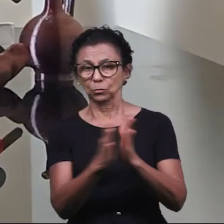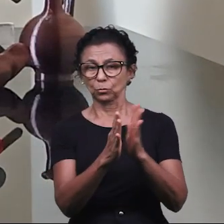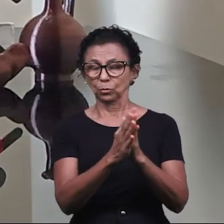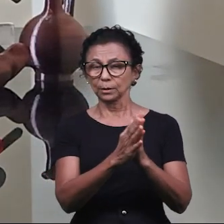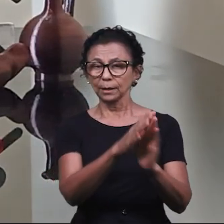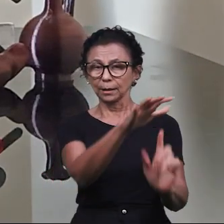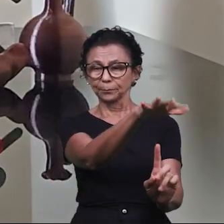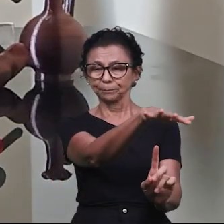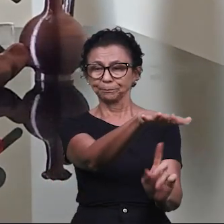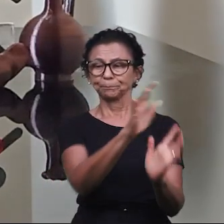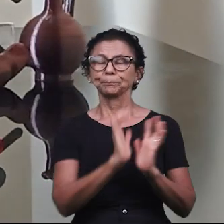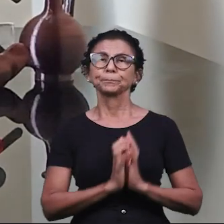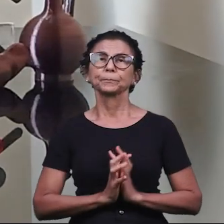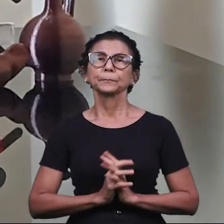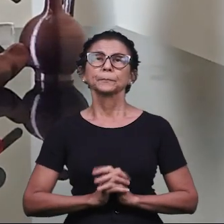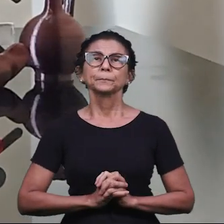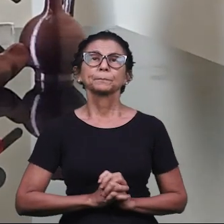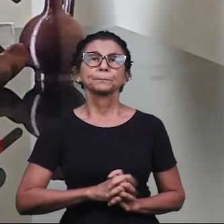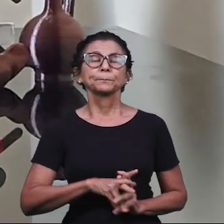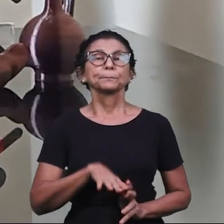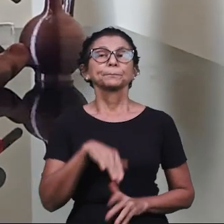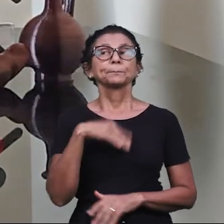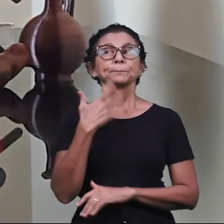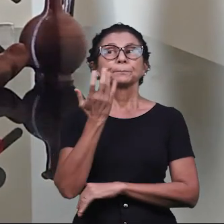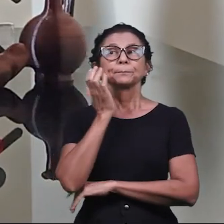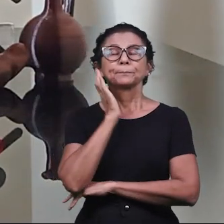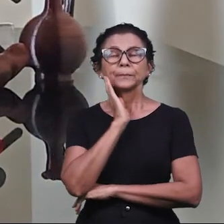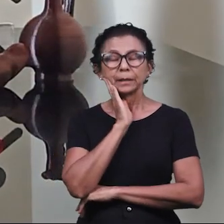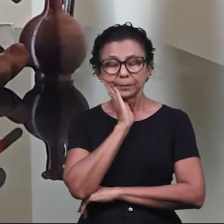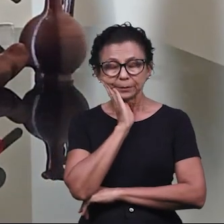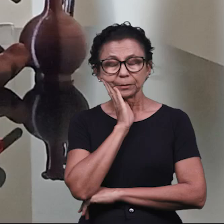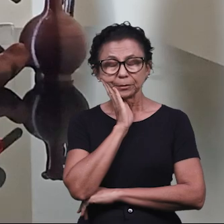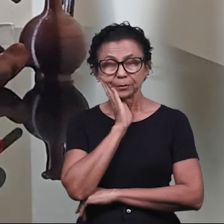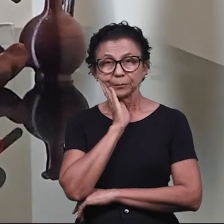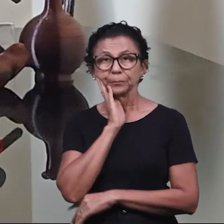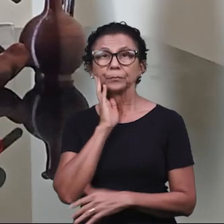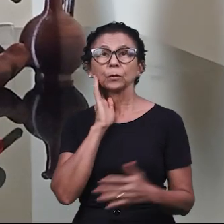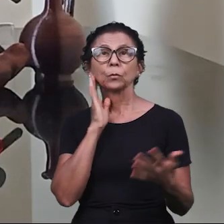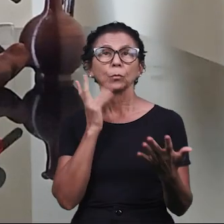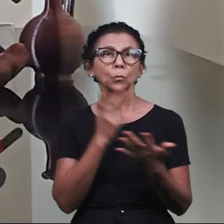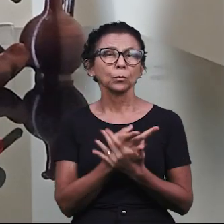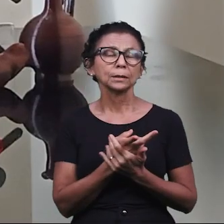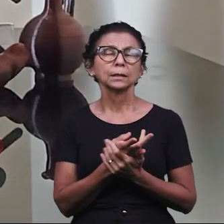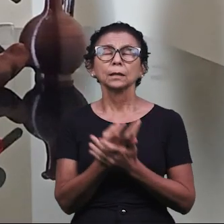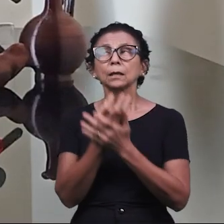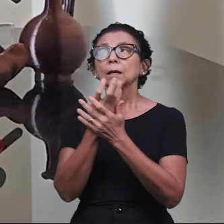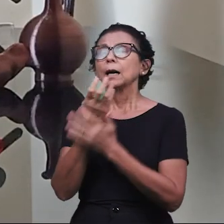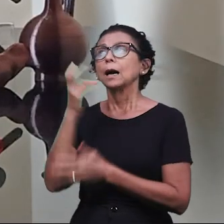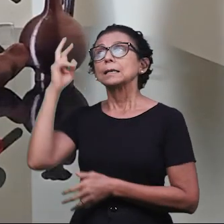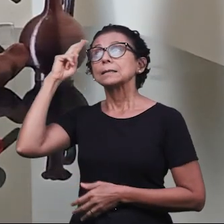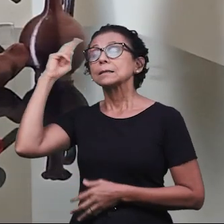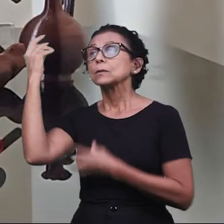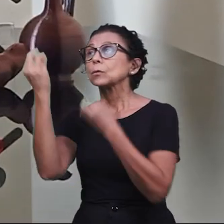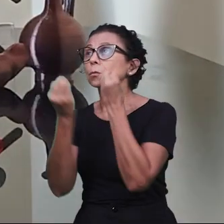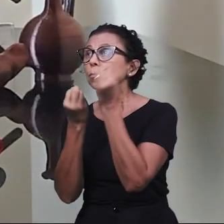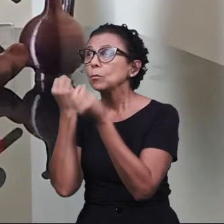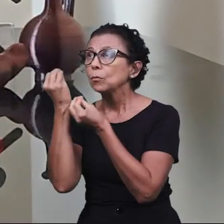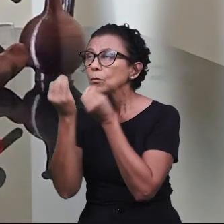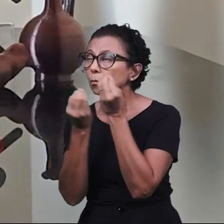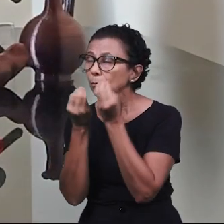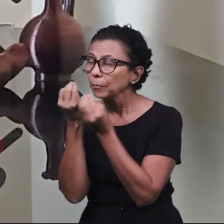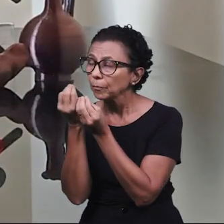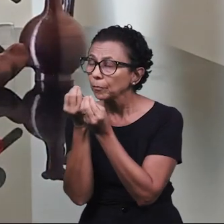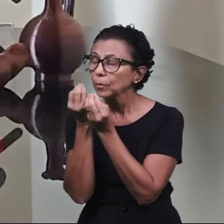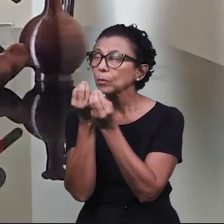por Saulo. E aí, Ananias teve medo. Como, Senhor? Como que eu vou falar com